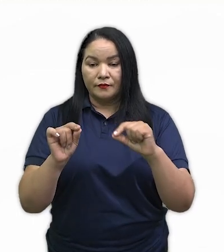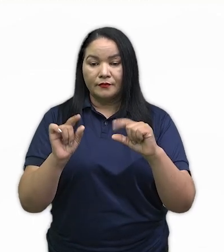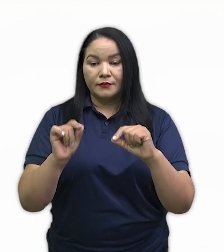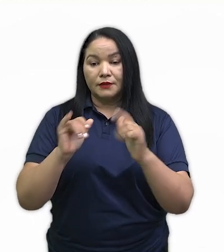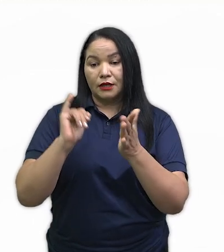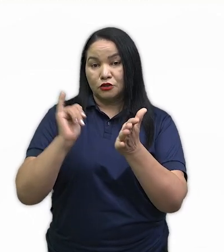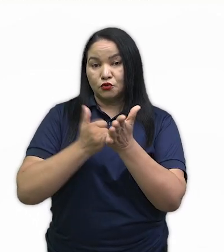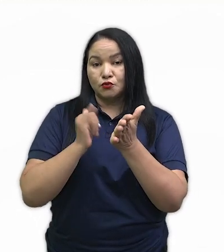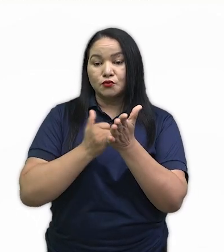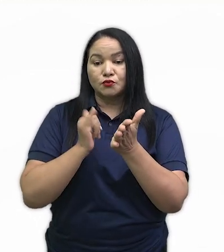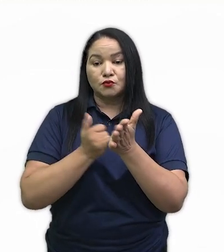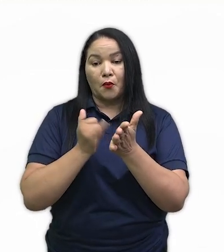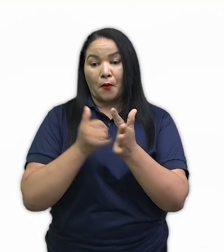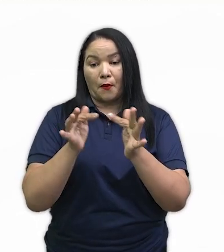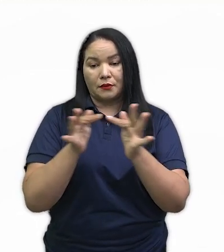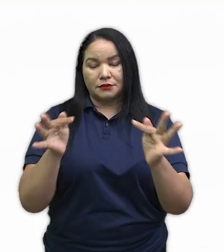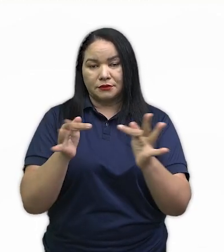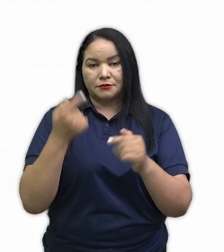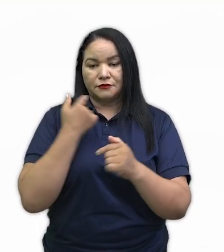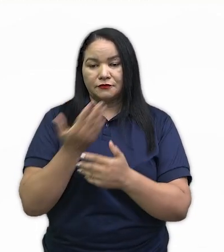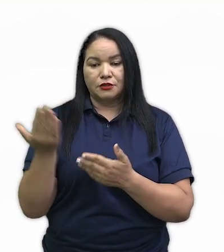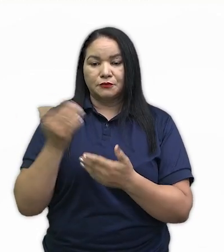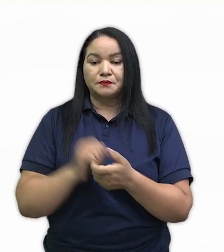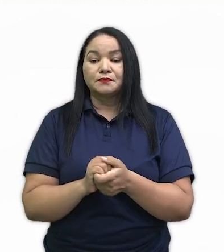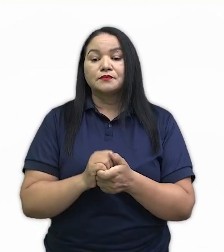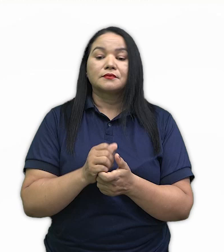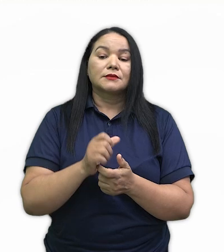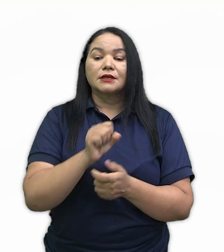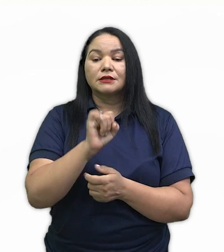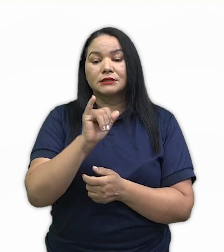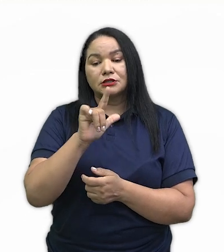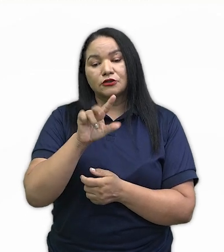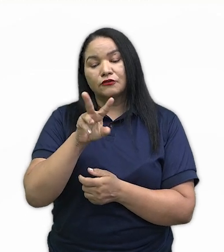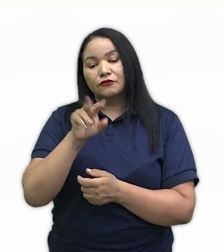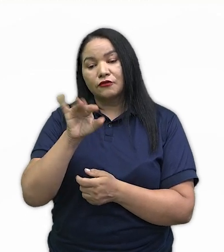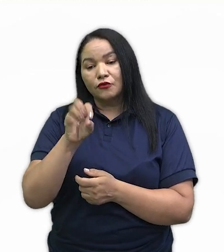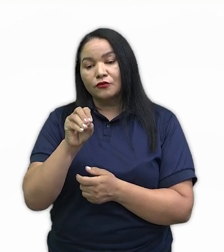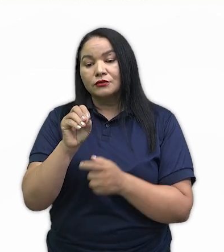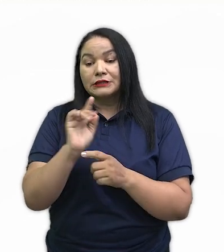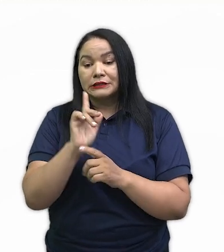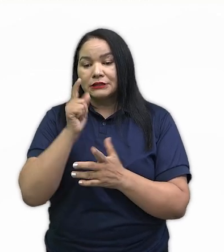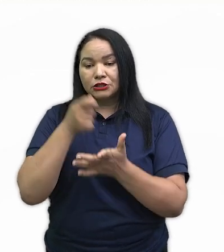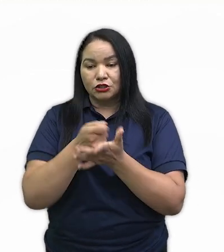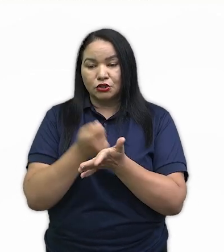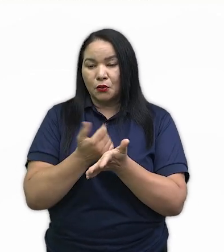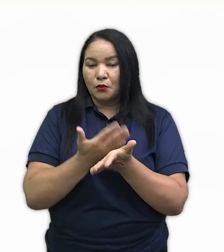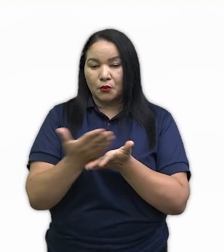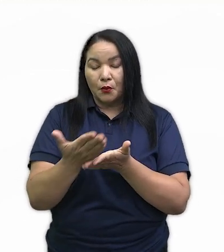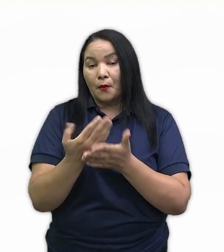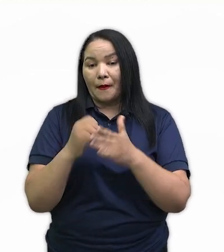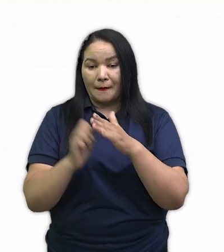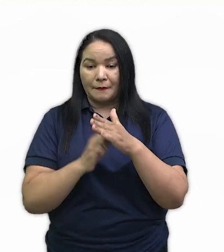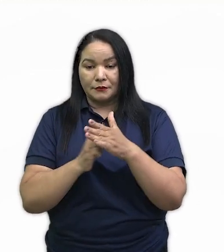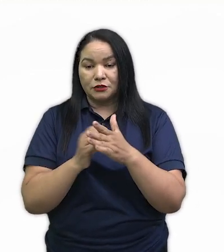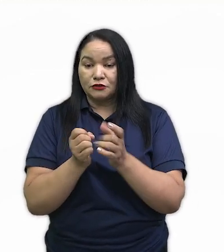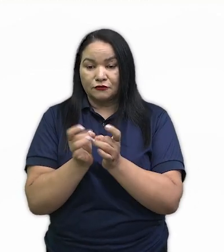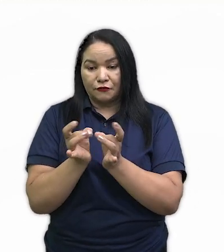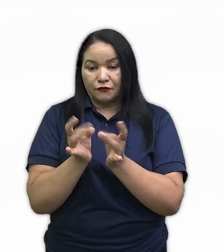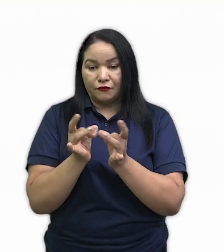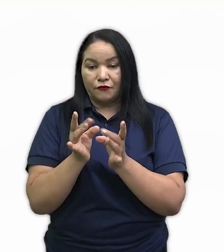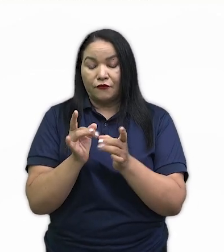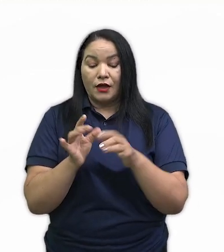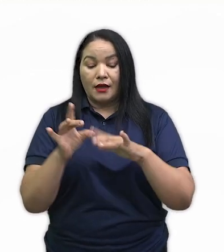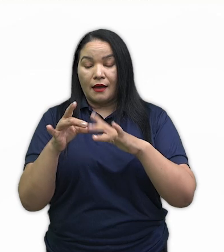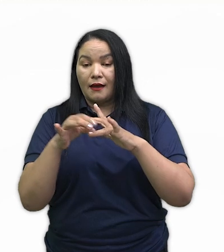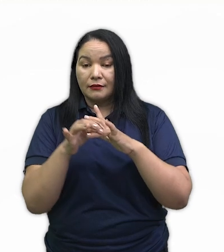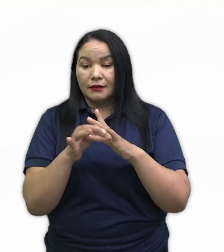desse juros simples, tá? Silvio decidiu iniciar um novo negócio com a venda de anéis e brincos